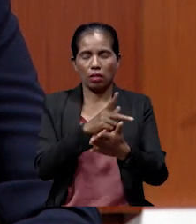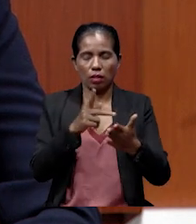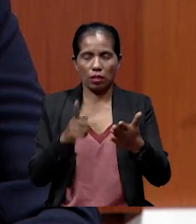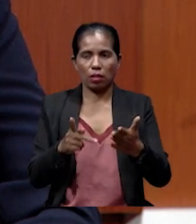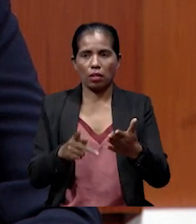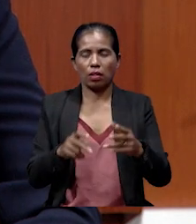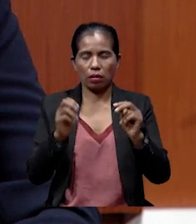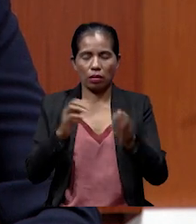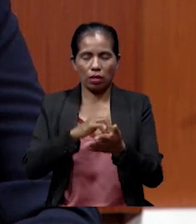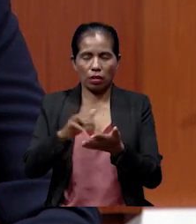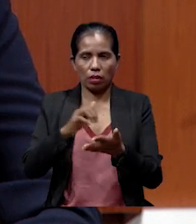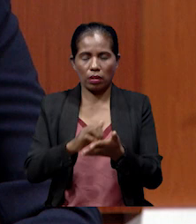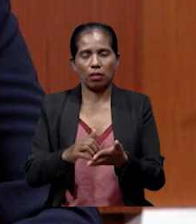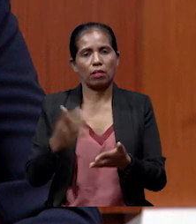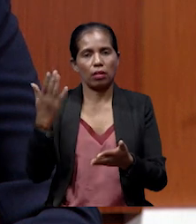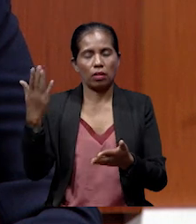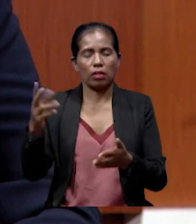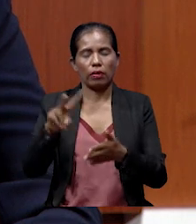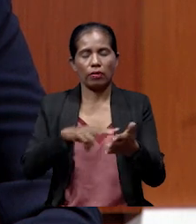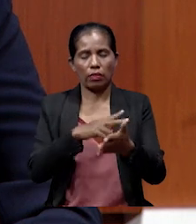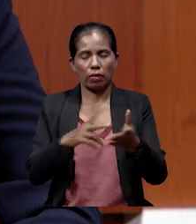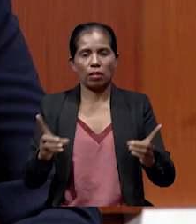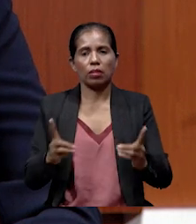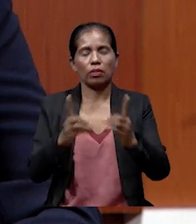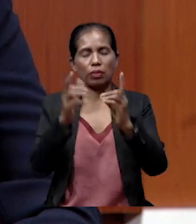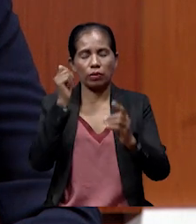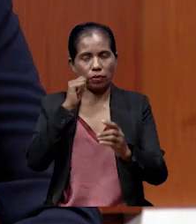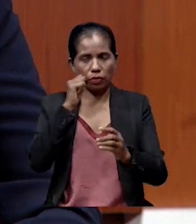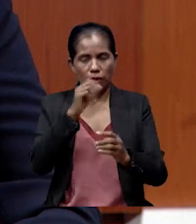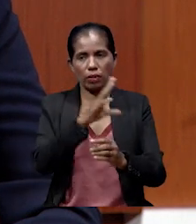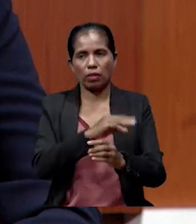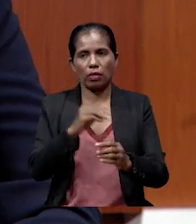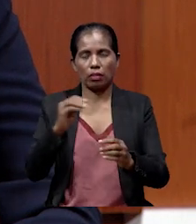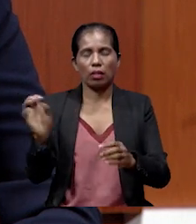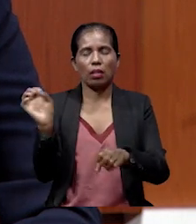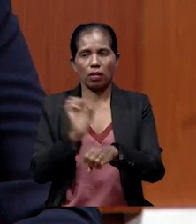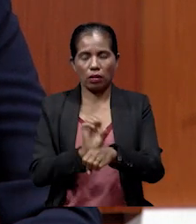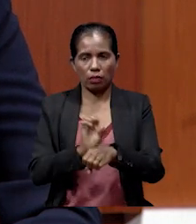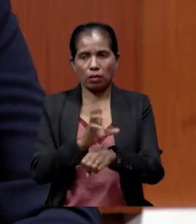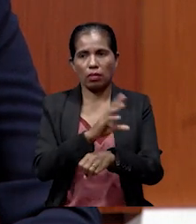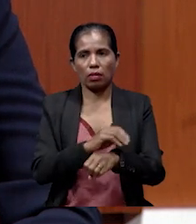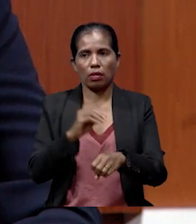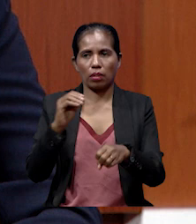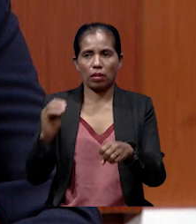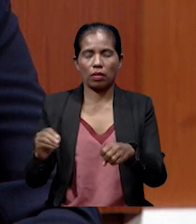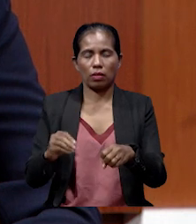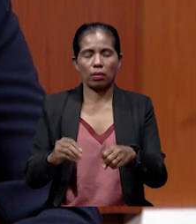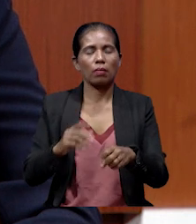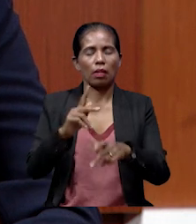be pratica violência contra feto em termos económicos, no mor em termos